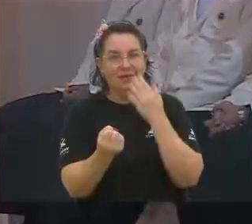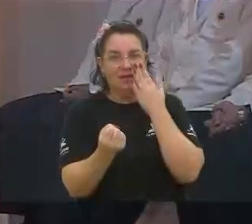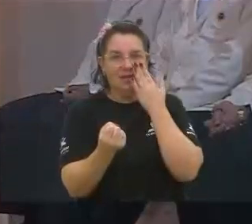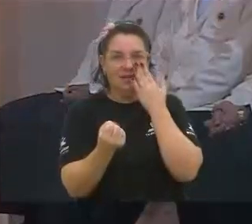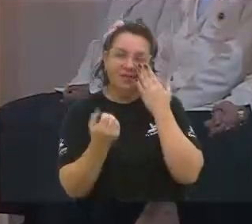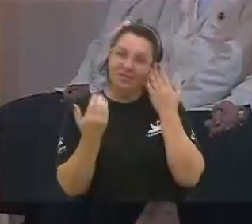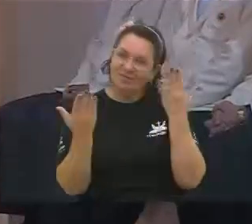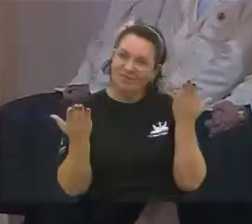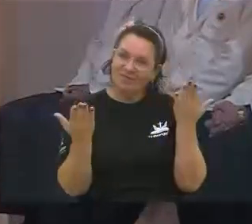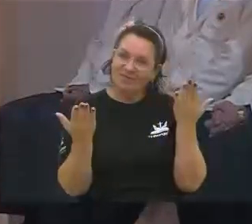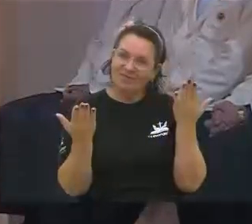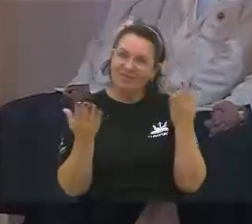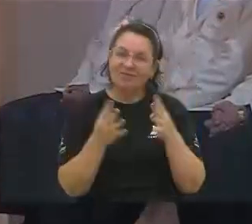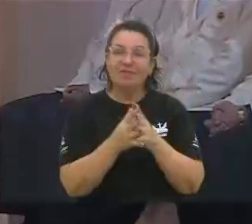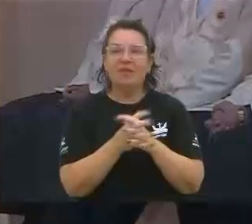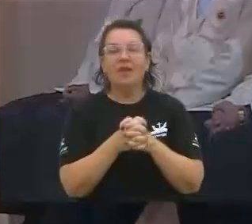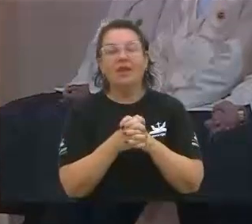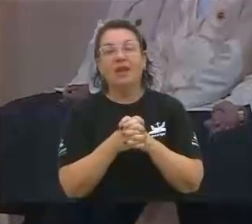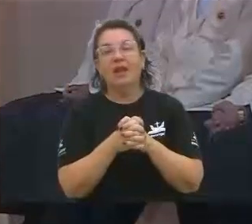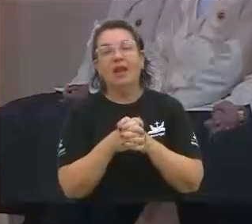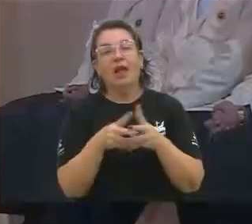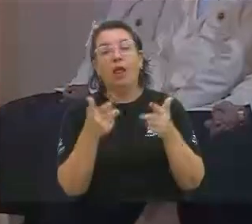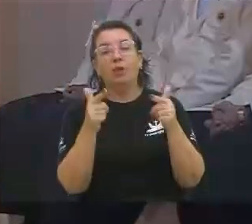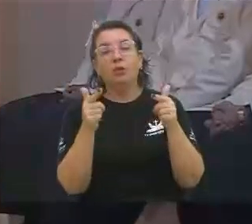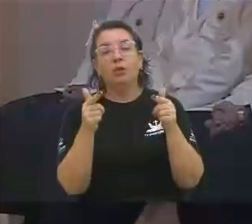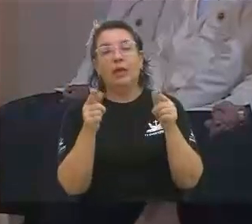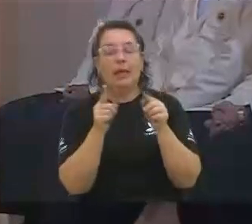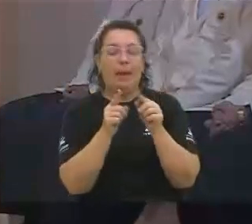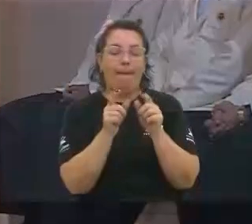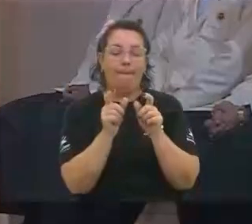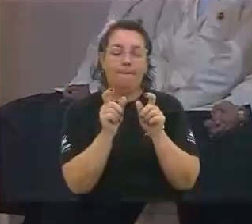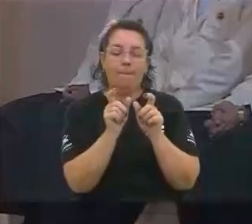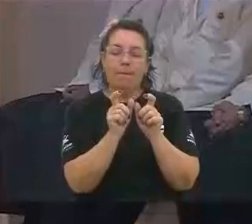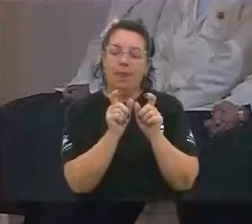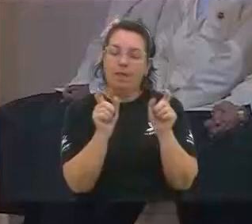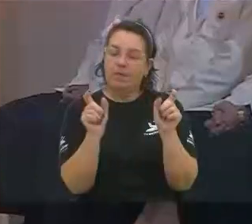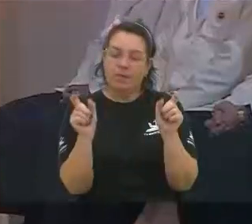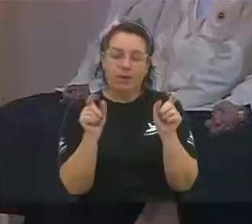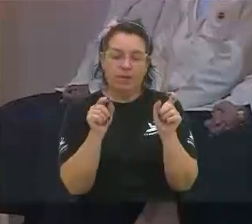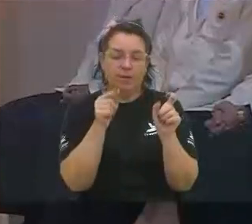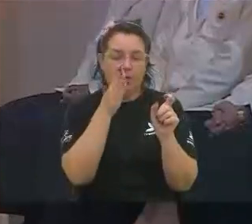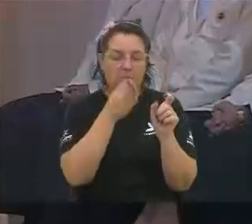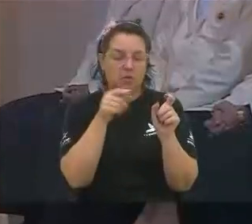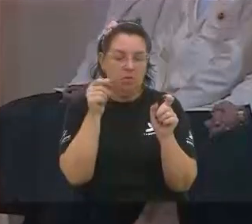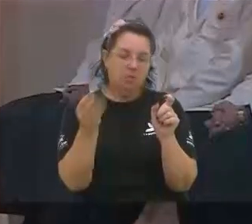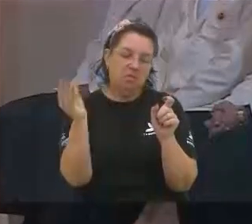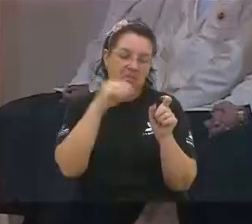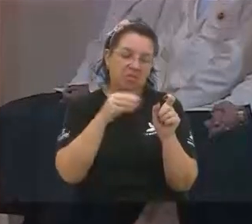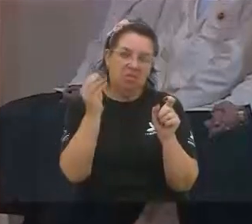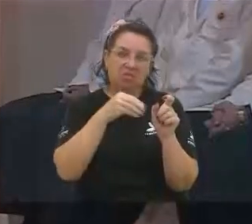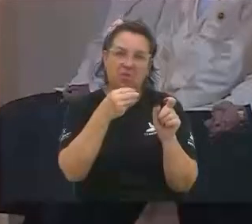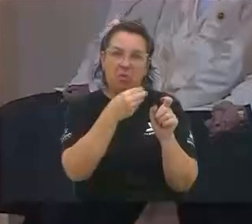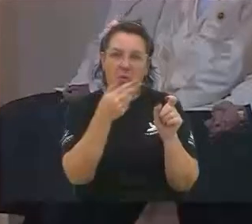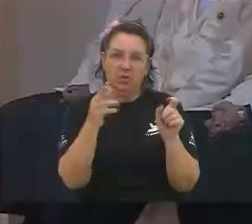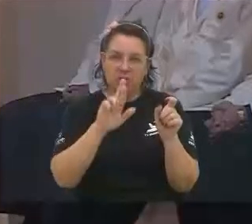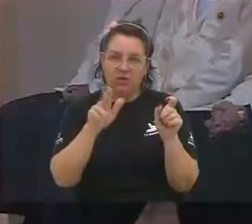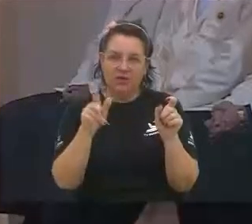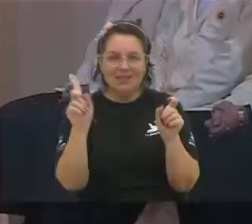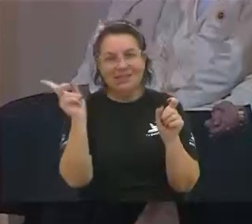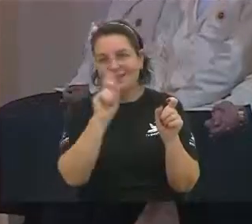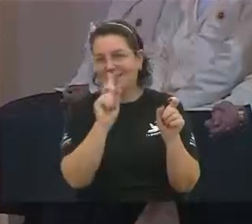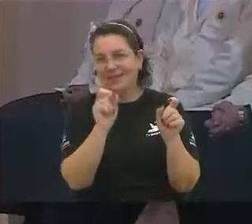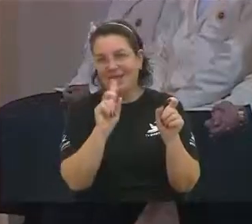impressionante que não tem no meio das palavras Jesus não coloca outra coisa